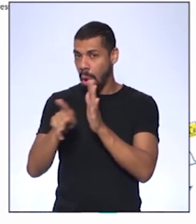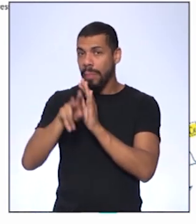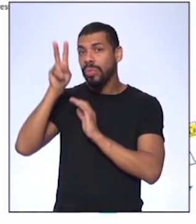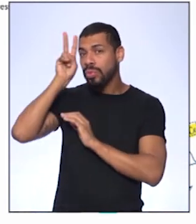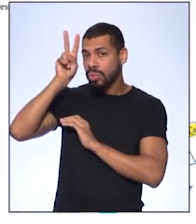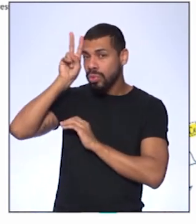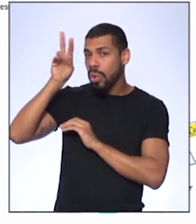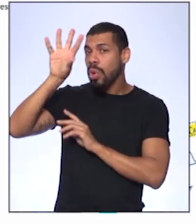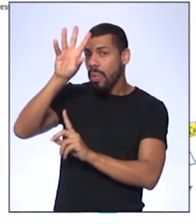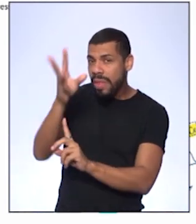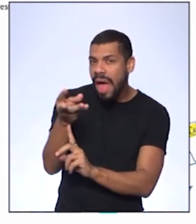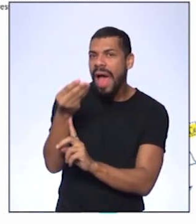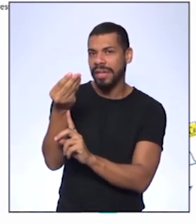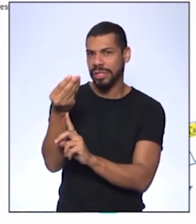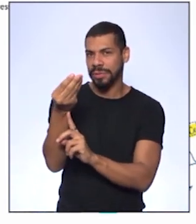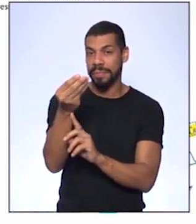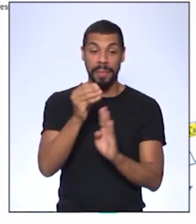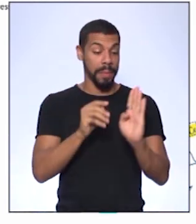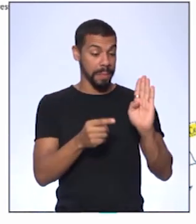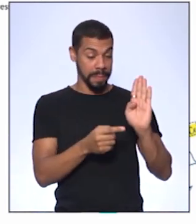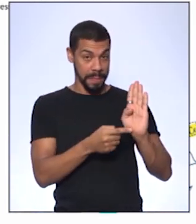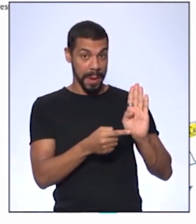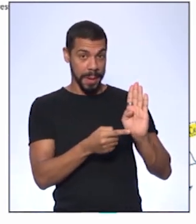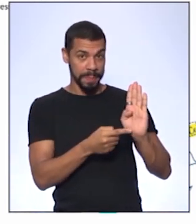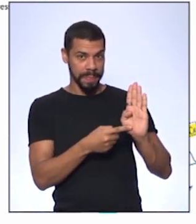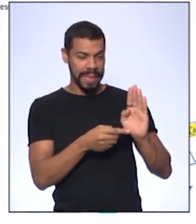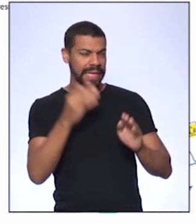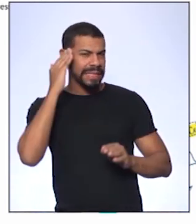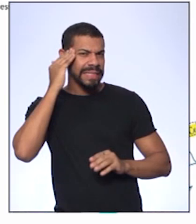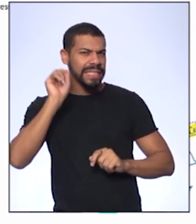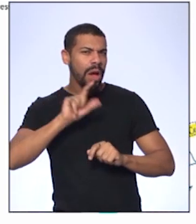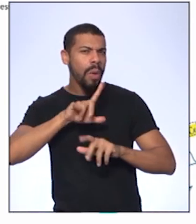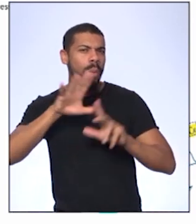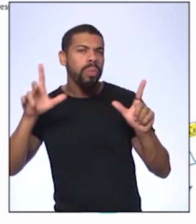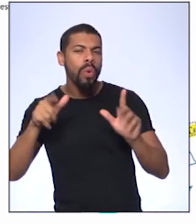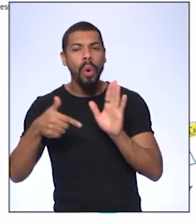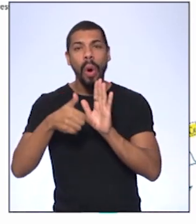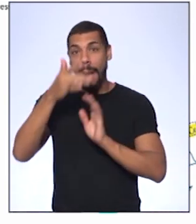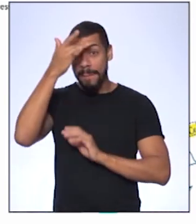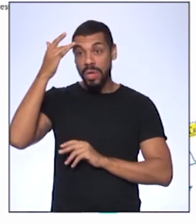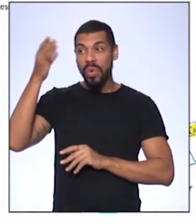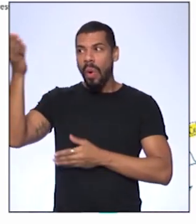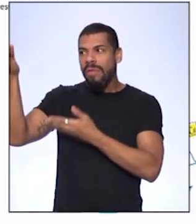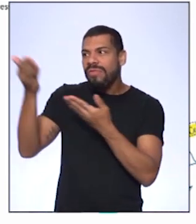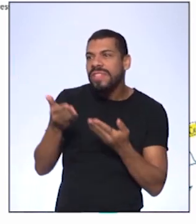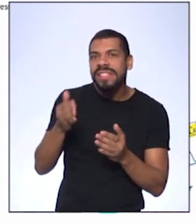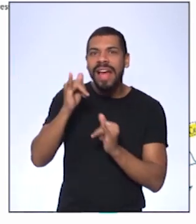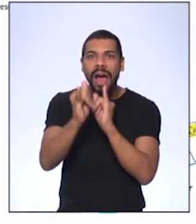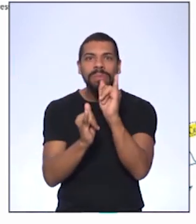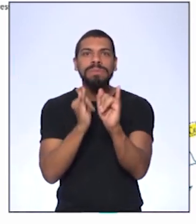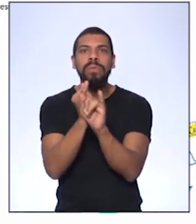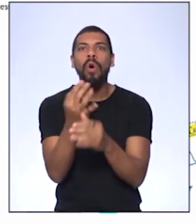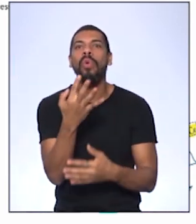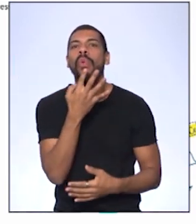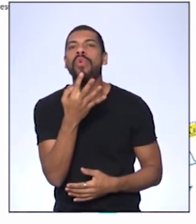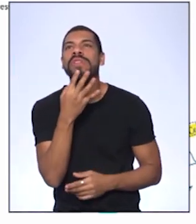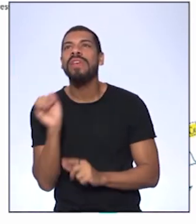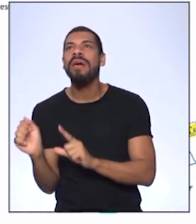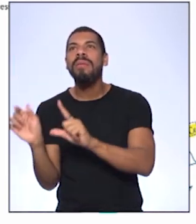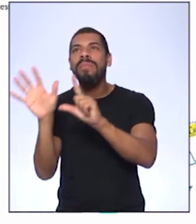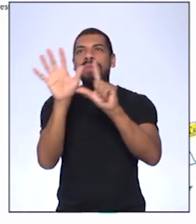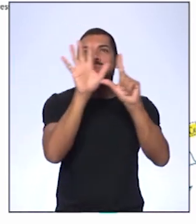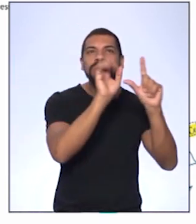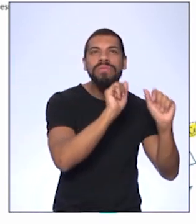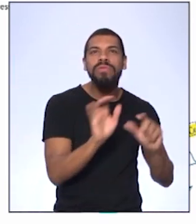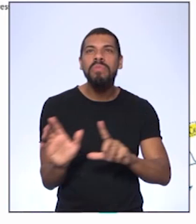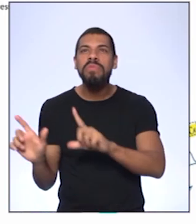arte. B. Convencer o leitor a fazer um acesso online, levando a conhecer obras de arte. C. Informar